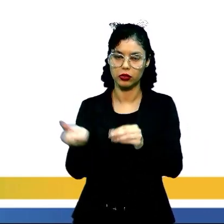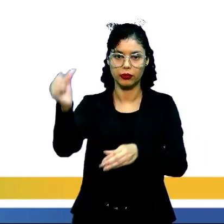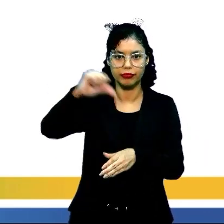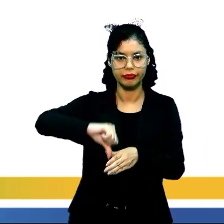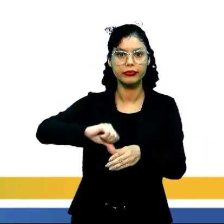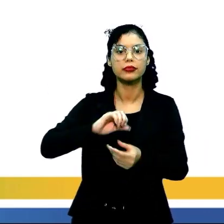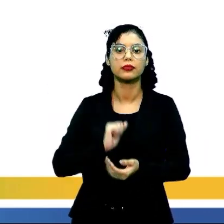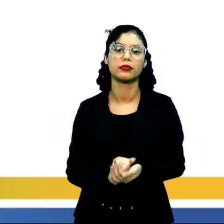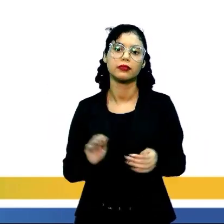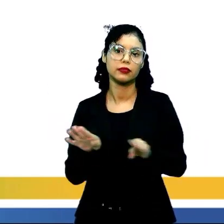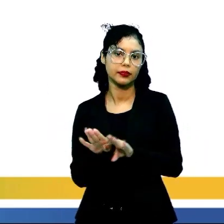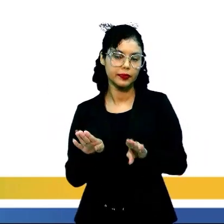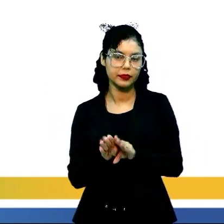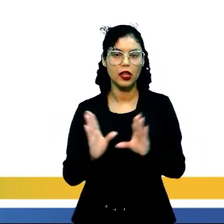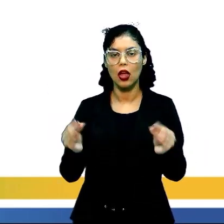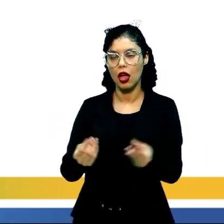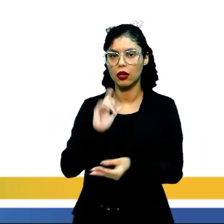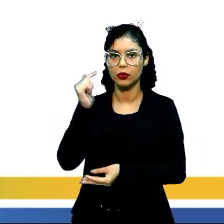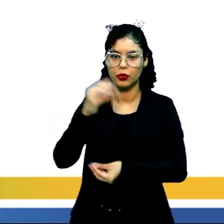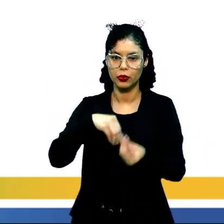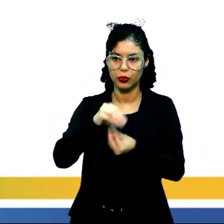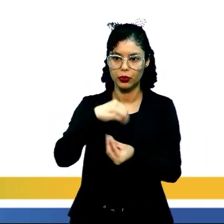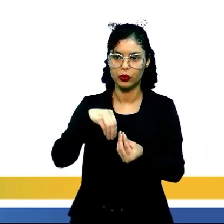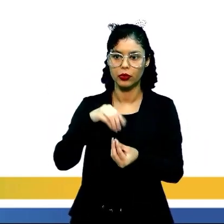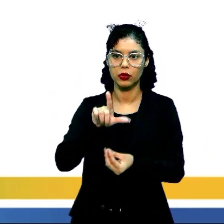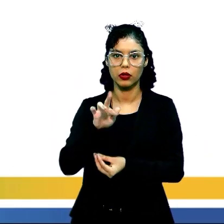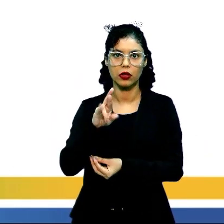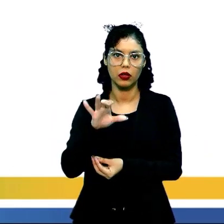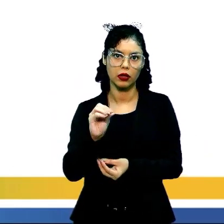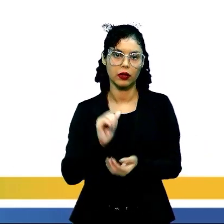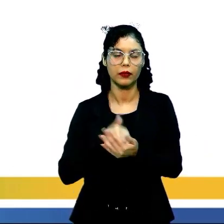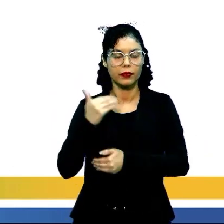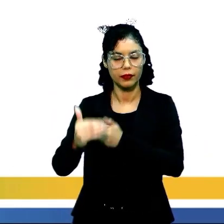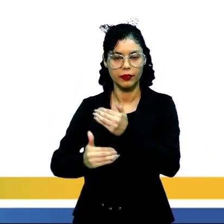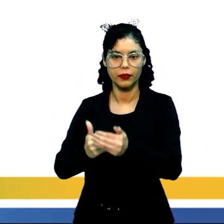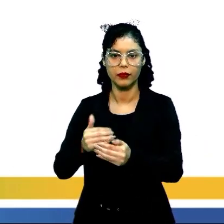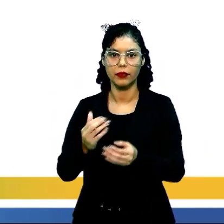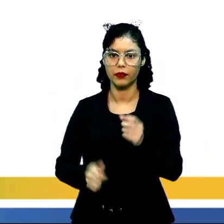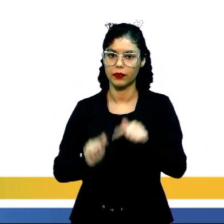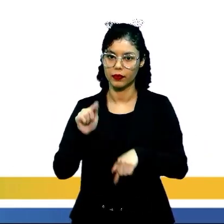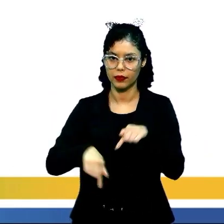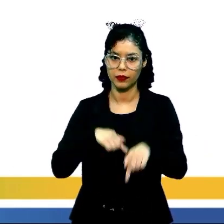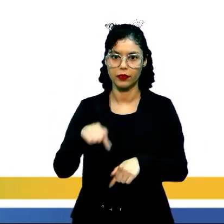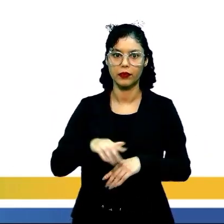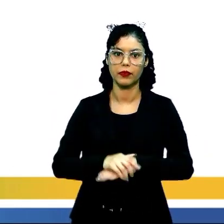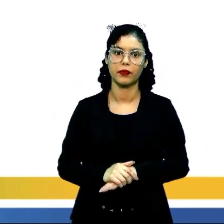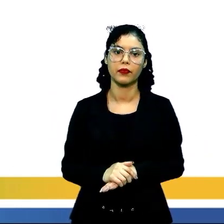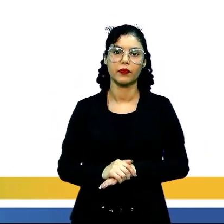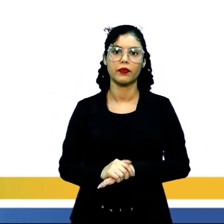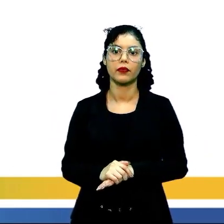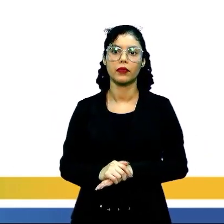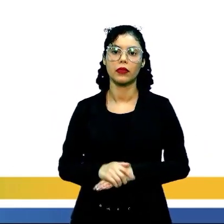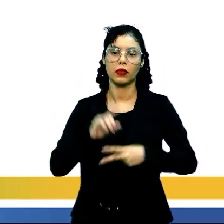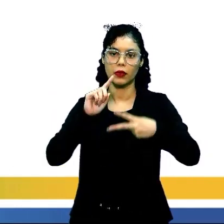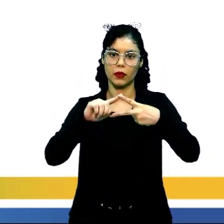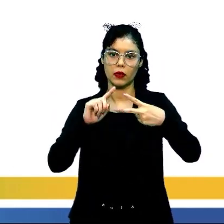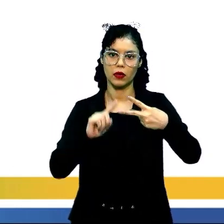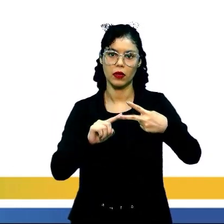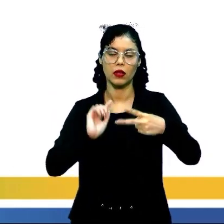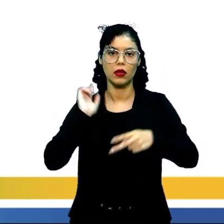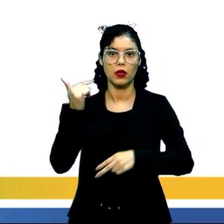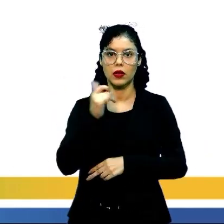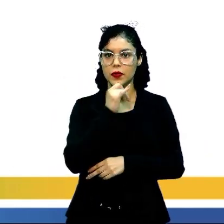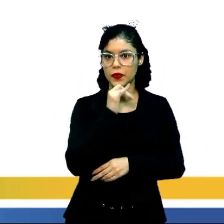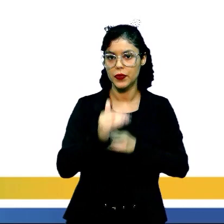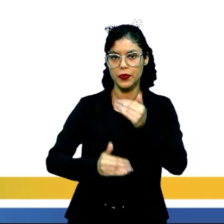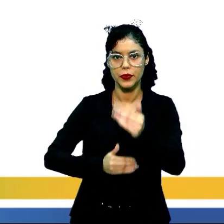cloração porque foi adicionada a nossa mistura ali, cloro. Então, processos químicos. Decantação, filtração são exemplos